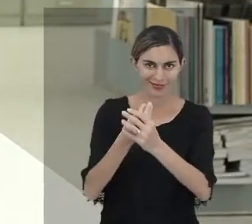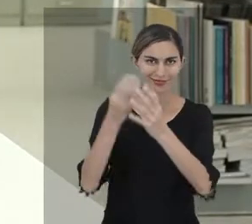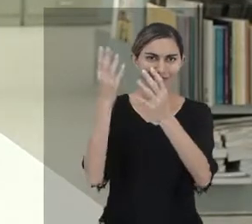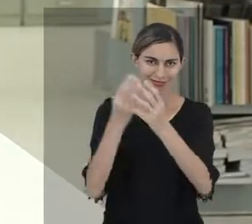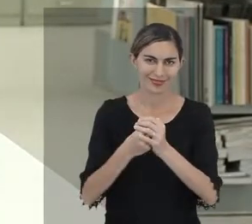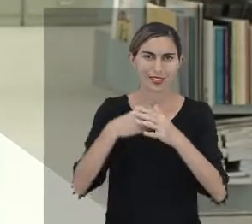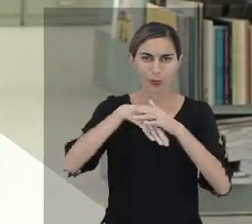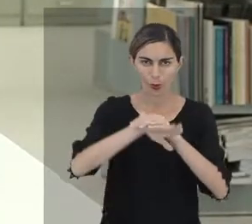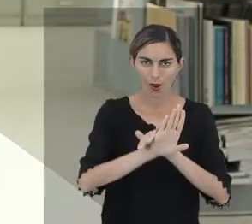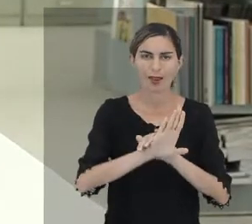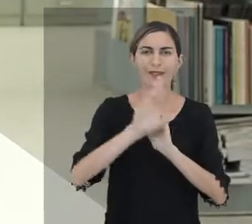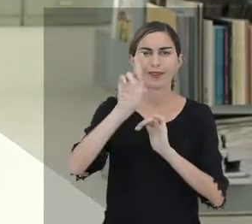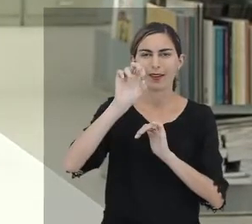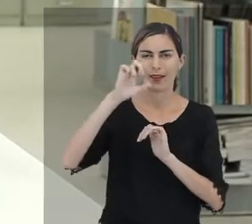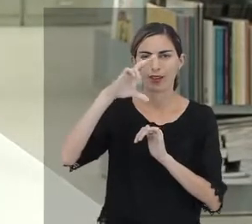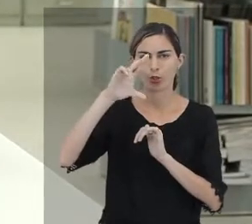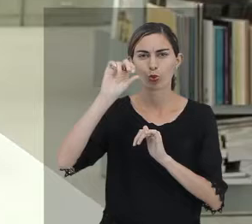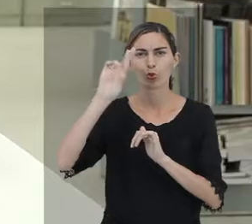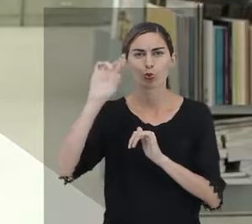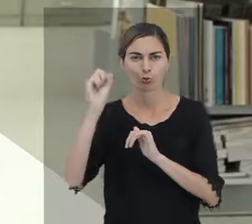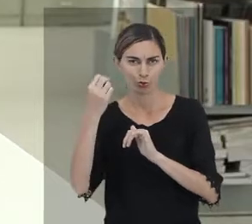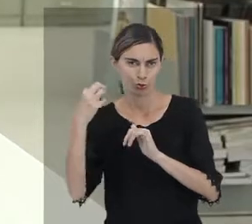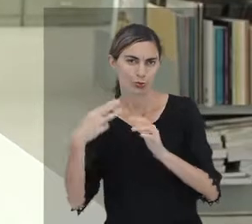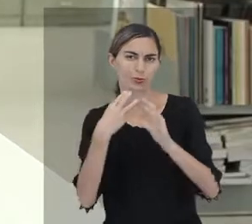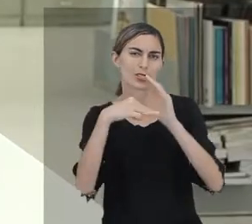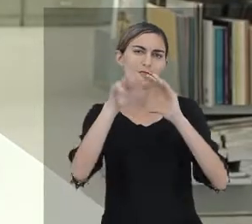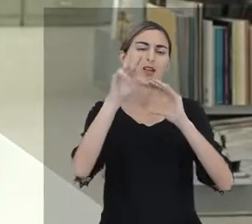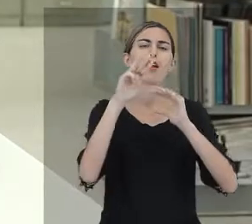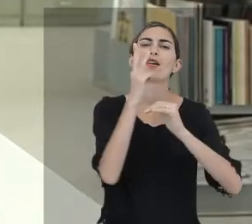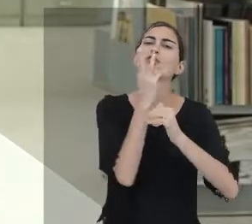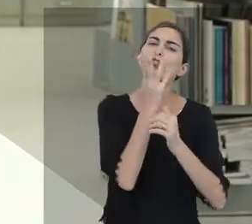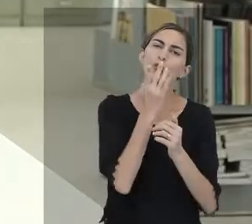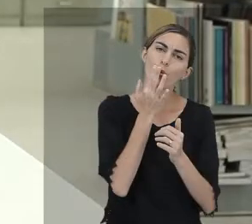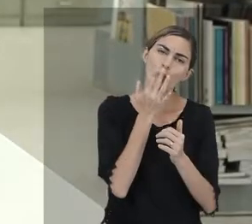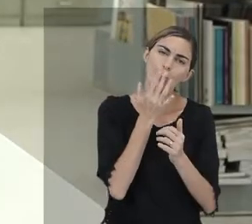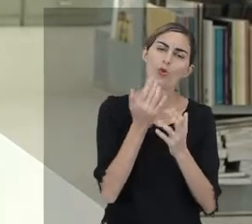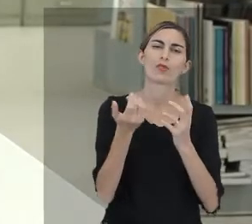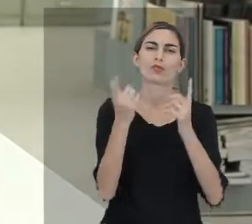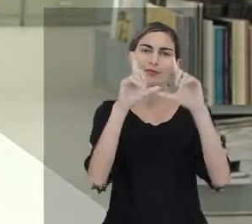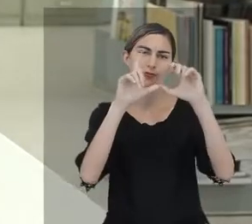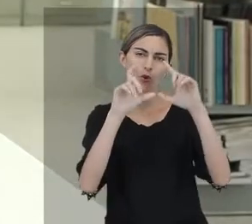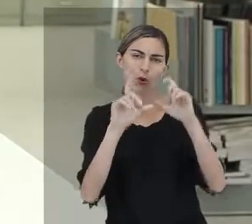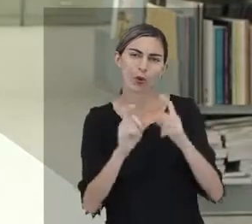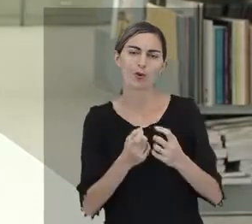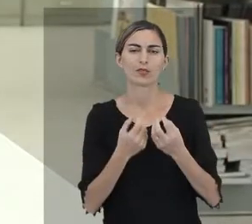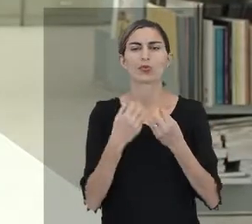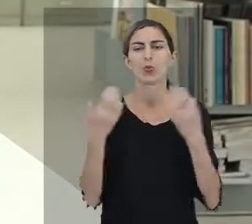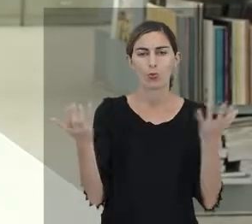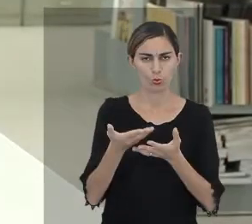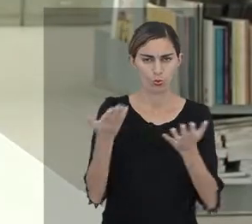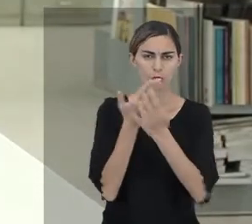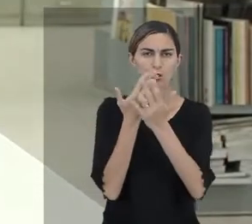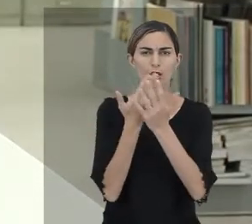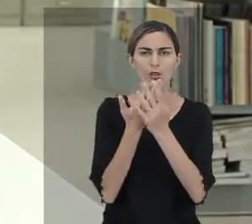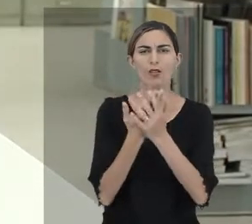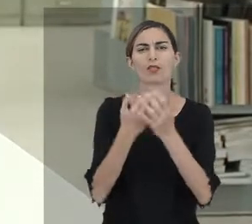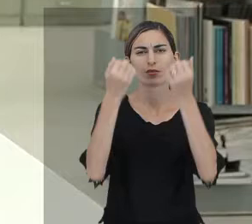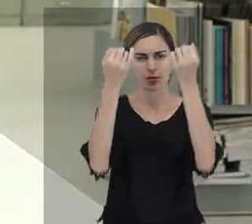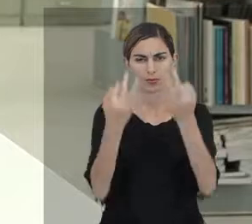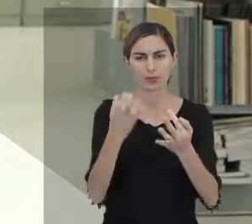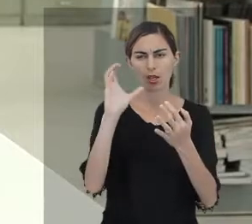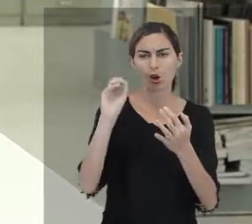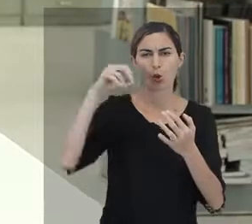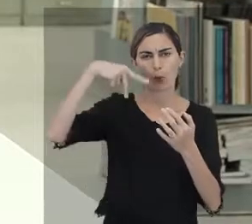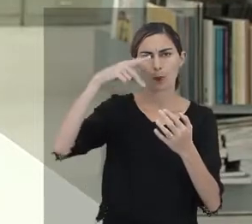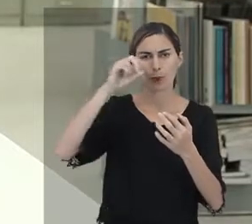armazenar recursos, mensagens, cores, imagens. E nessa aula a gente vai falar sobre esses componentes